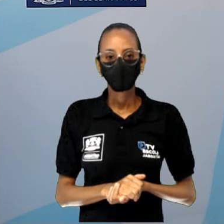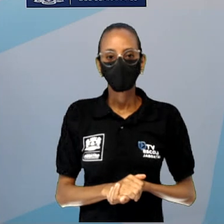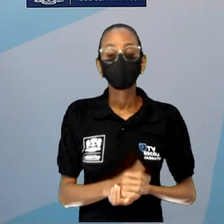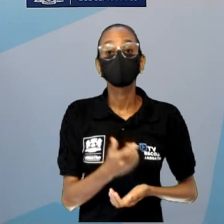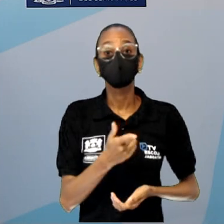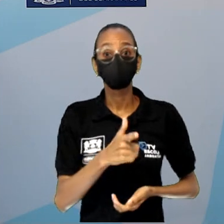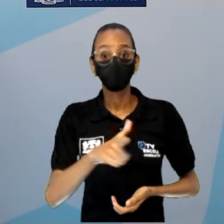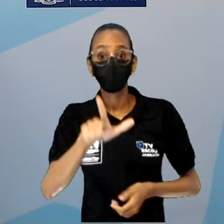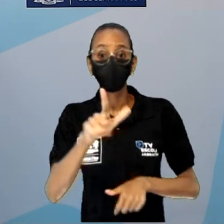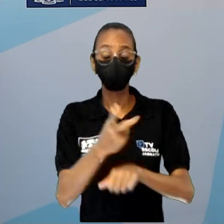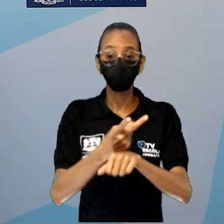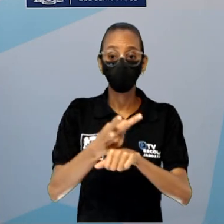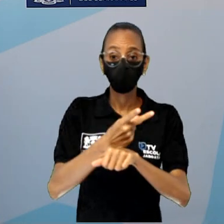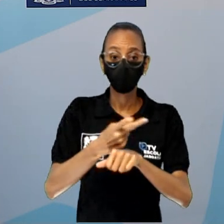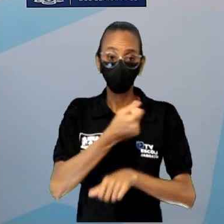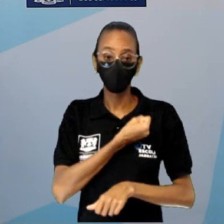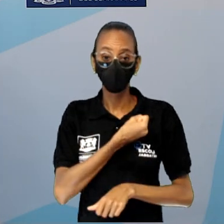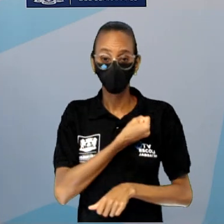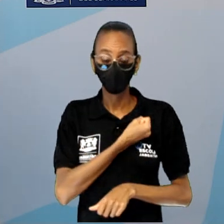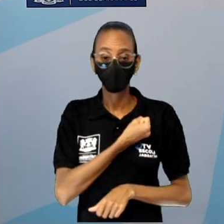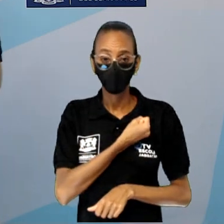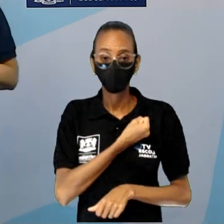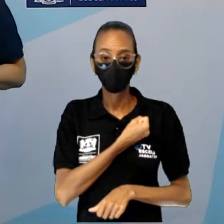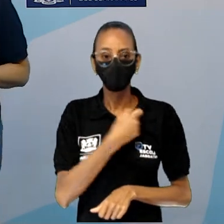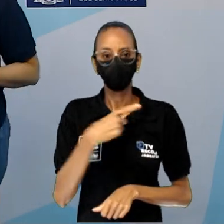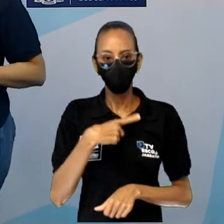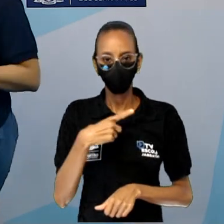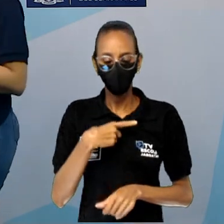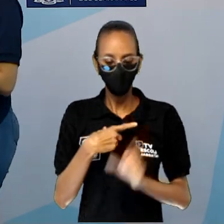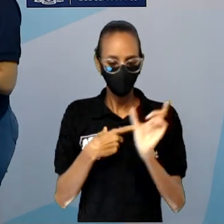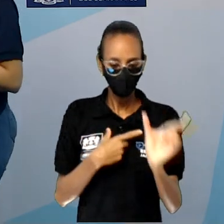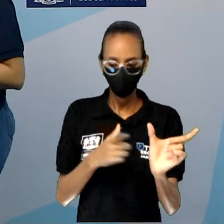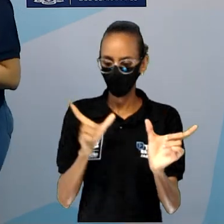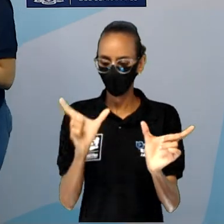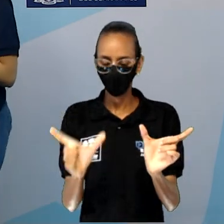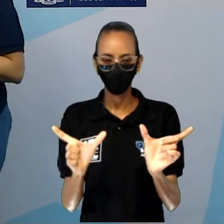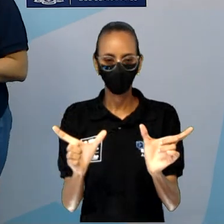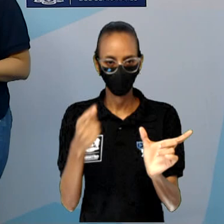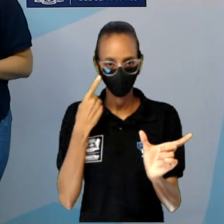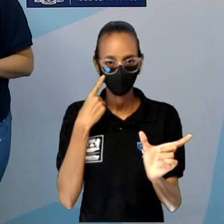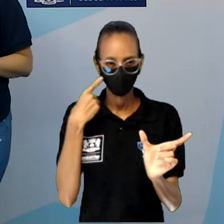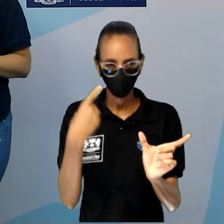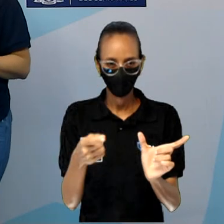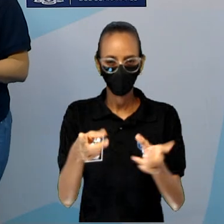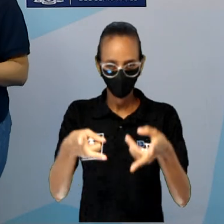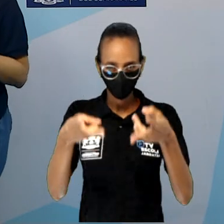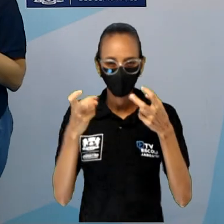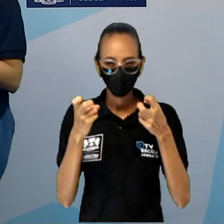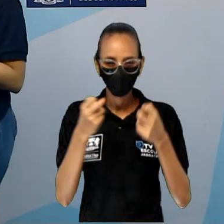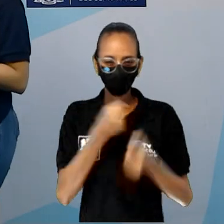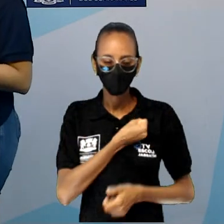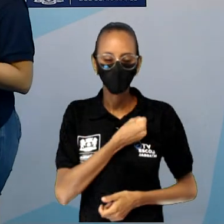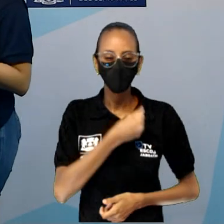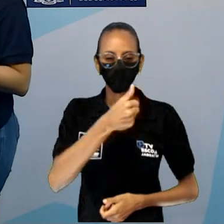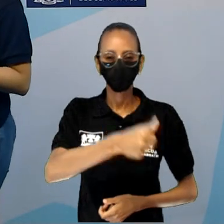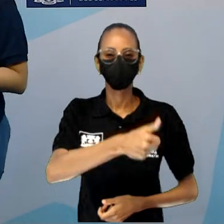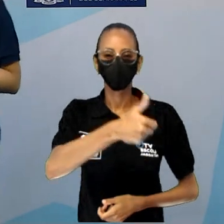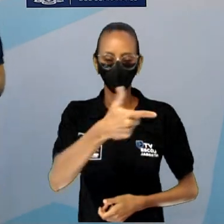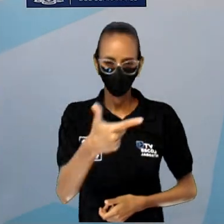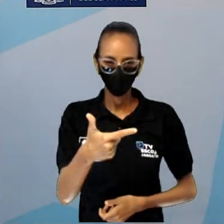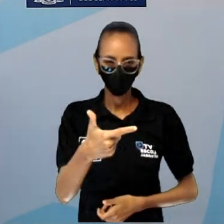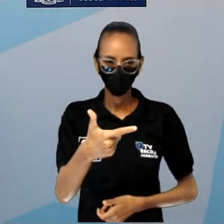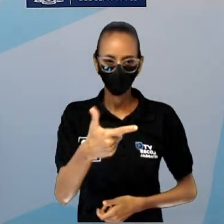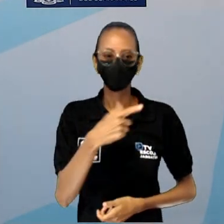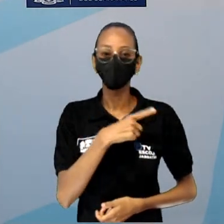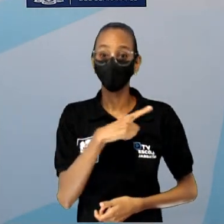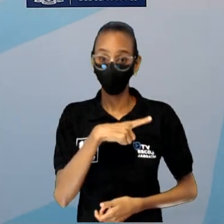outro número que está nesses dois conjuntos ao mesmo tempo. Eu acredito que vocês também já tenham observado aí, né? O número 12 aparece